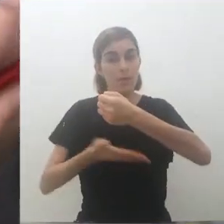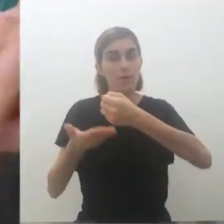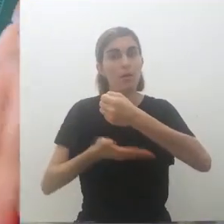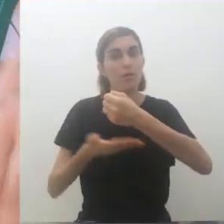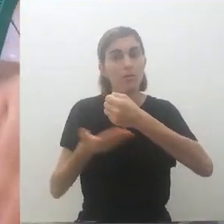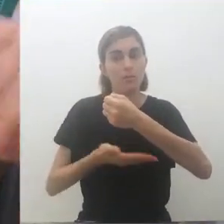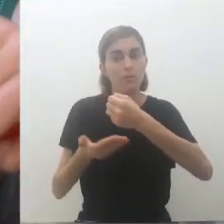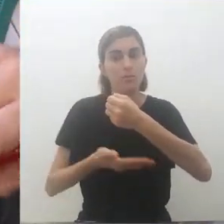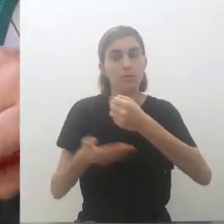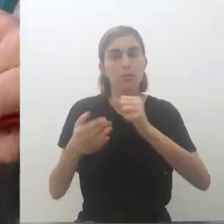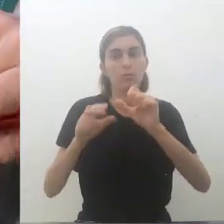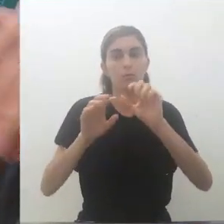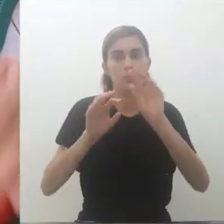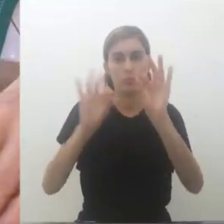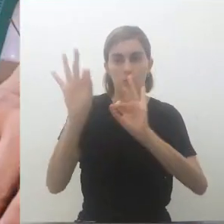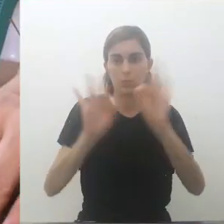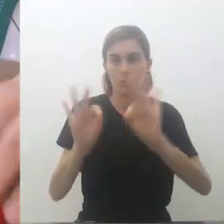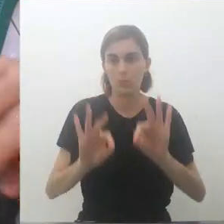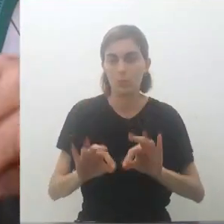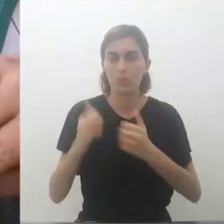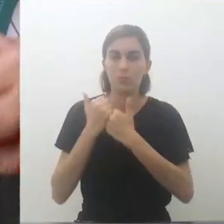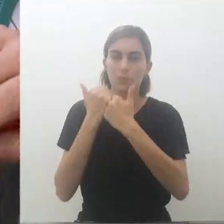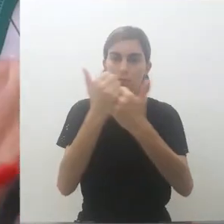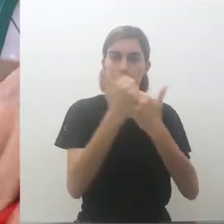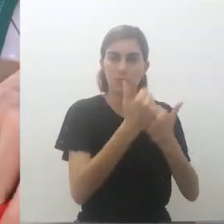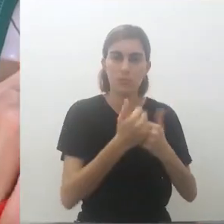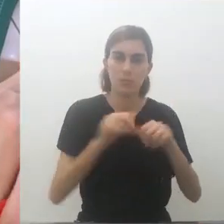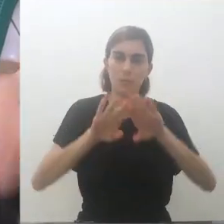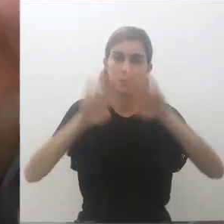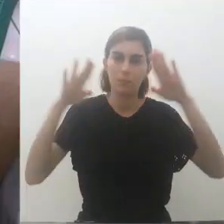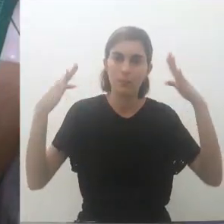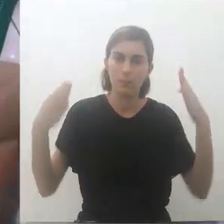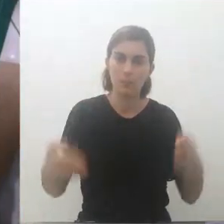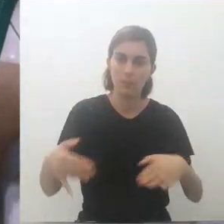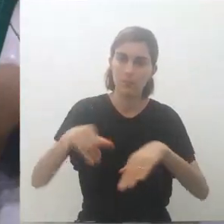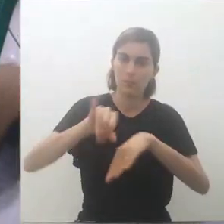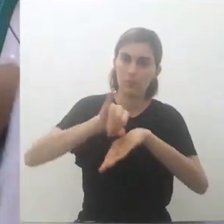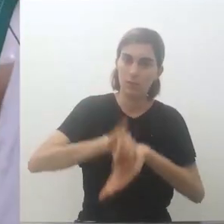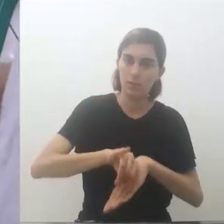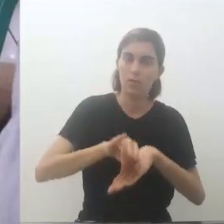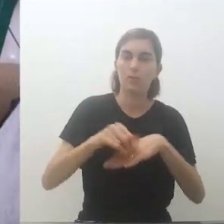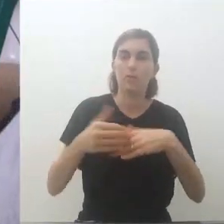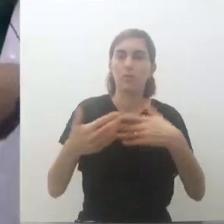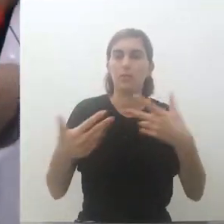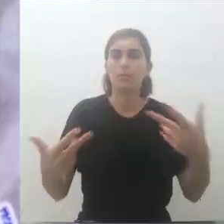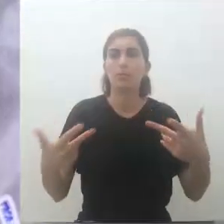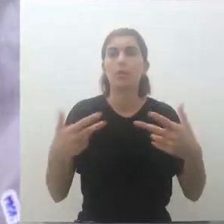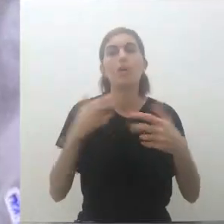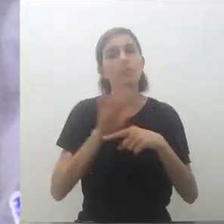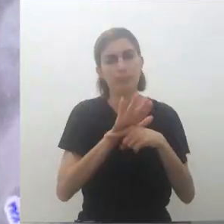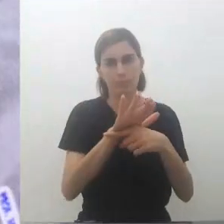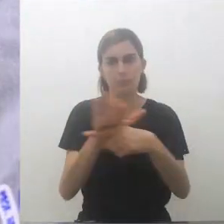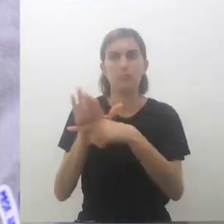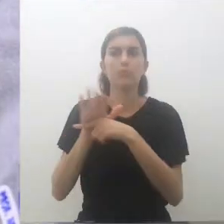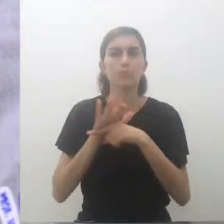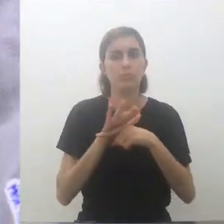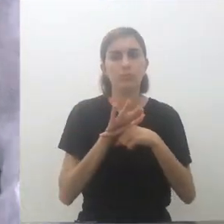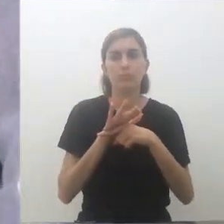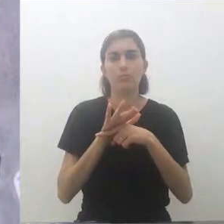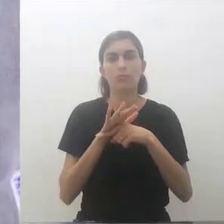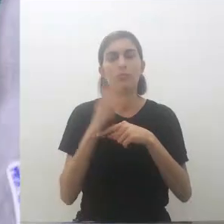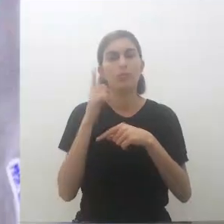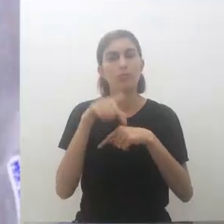os objetos, representando uma mesa, um plano. Isso ajuda. Vamos trabalhar